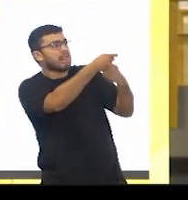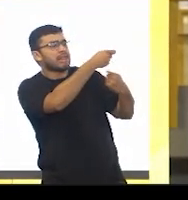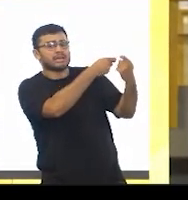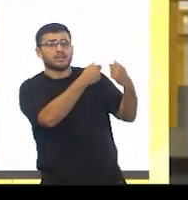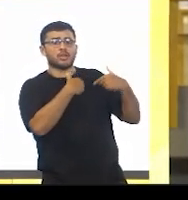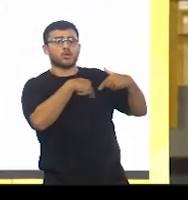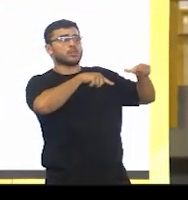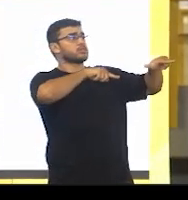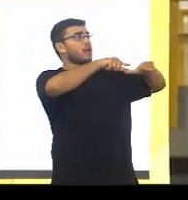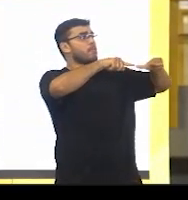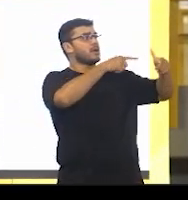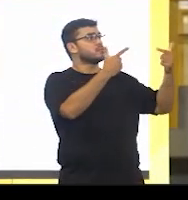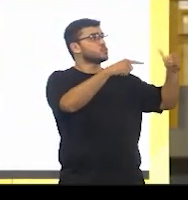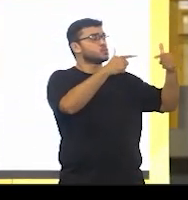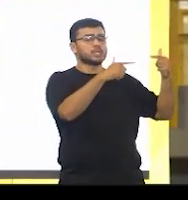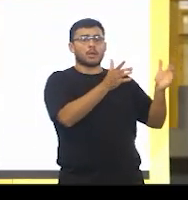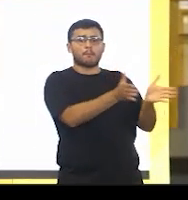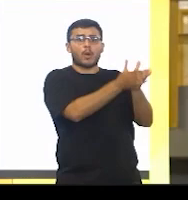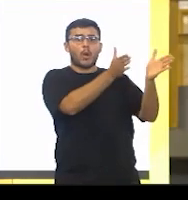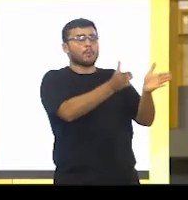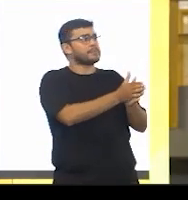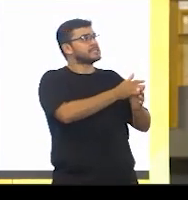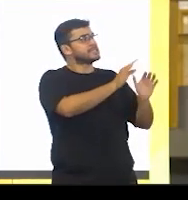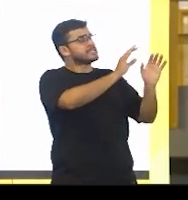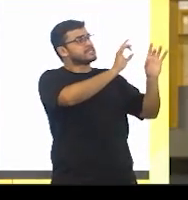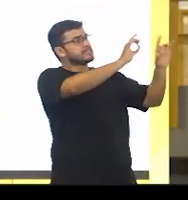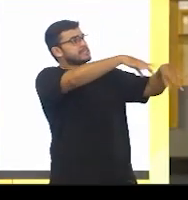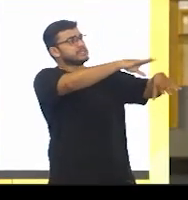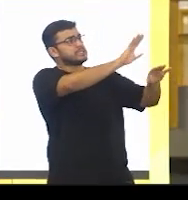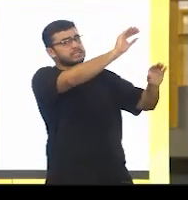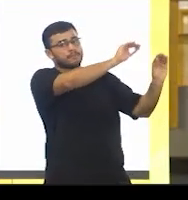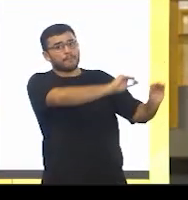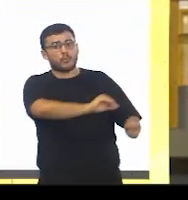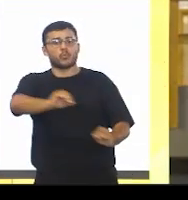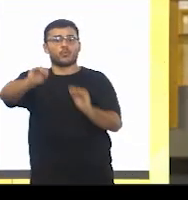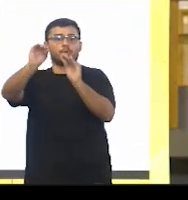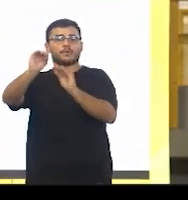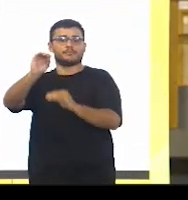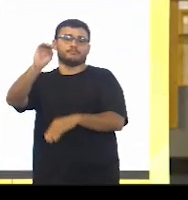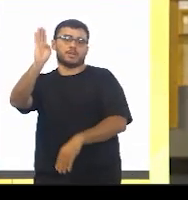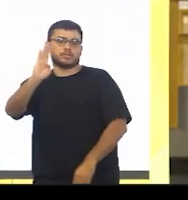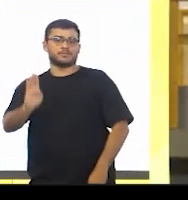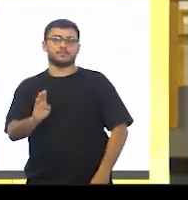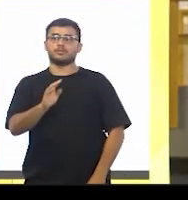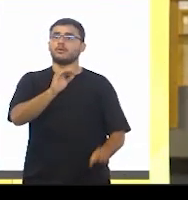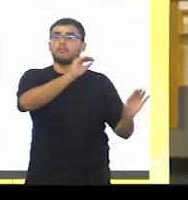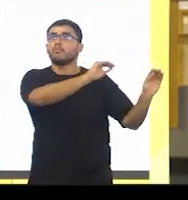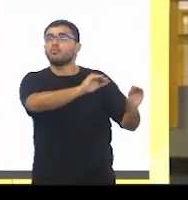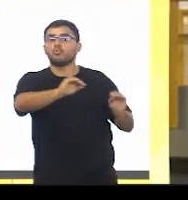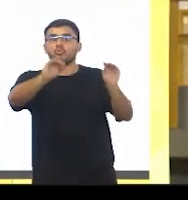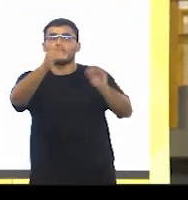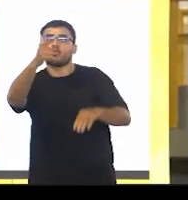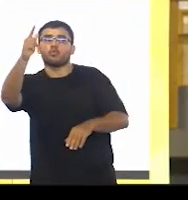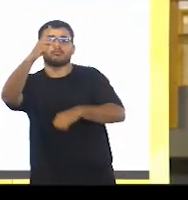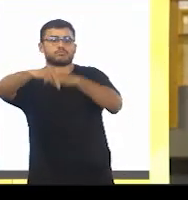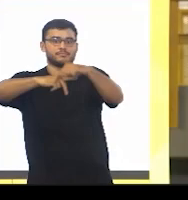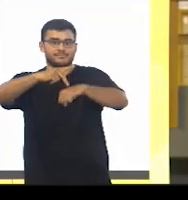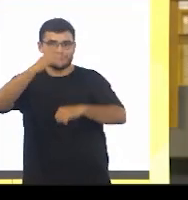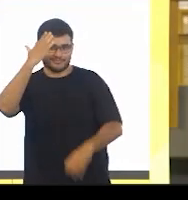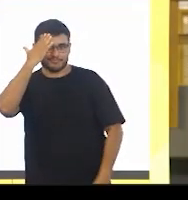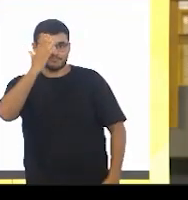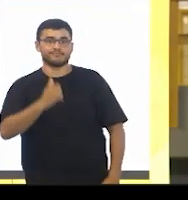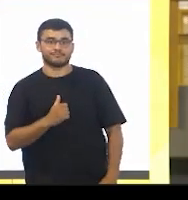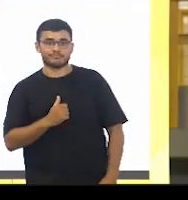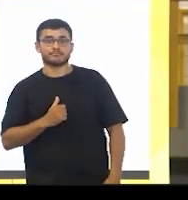econômica e social. Tá certo? Ordem econômica e social. Qual